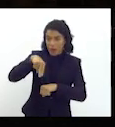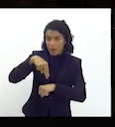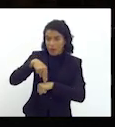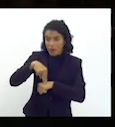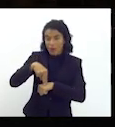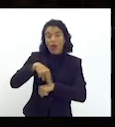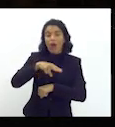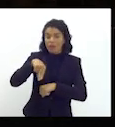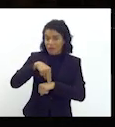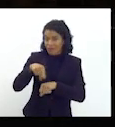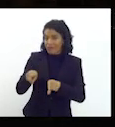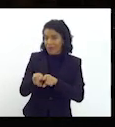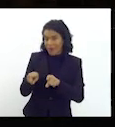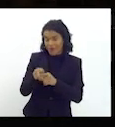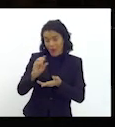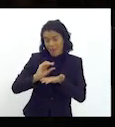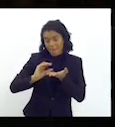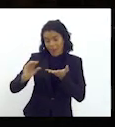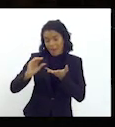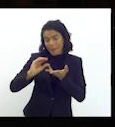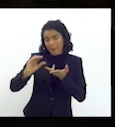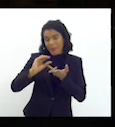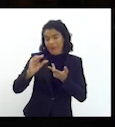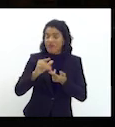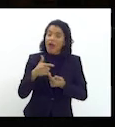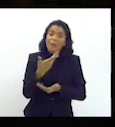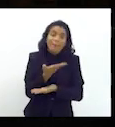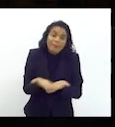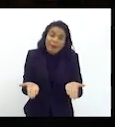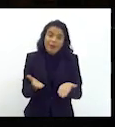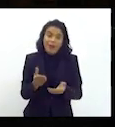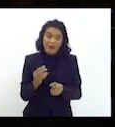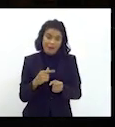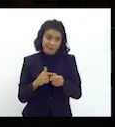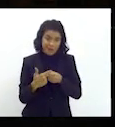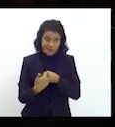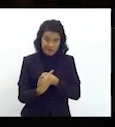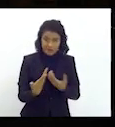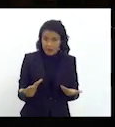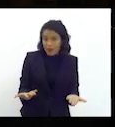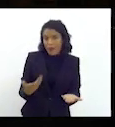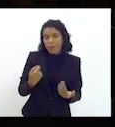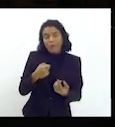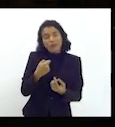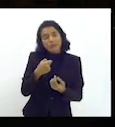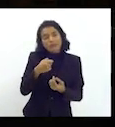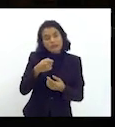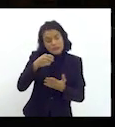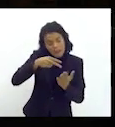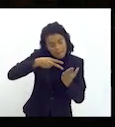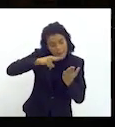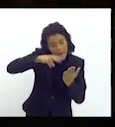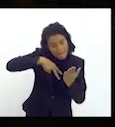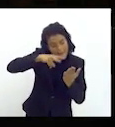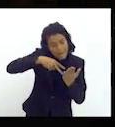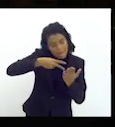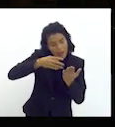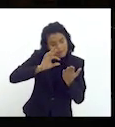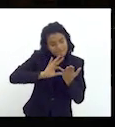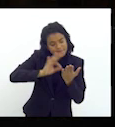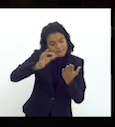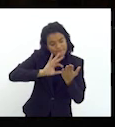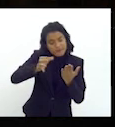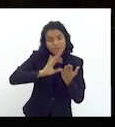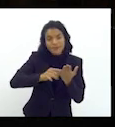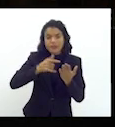com a união então haverá perda para os municípios Então tudo tem que ser visto simulado porque